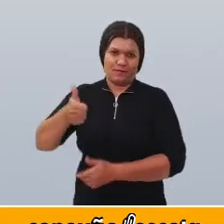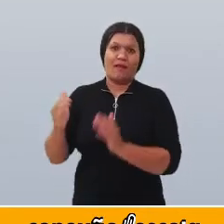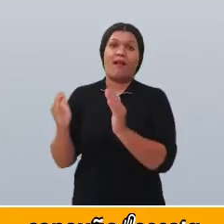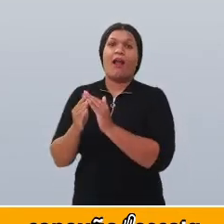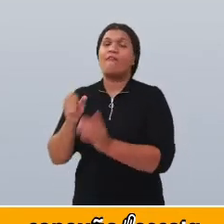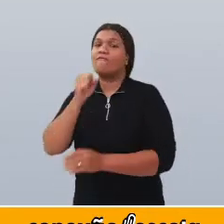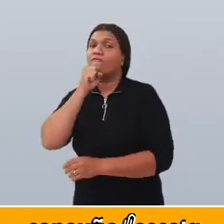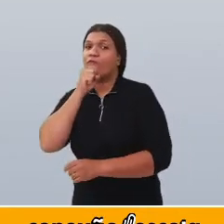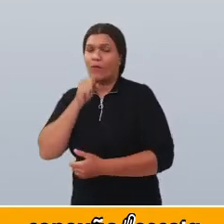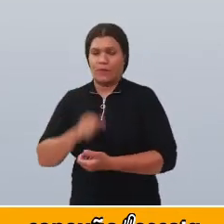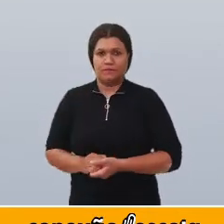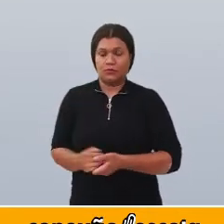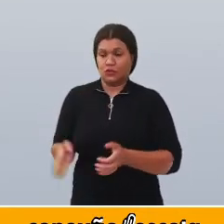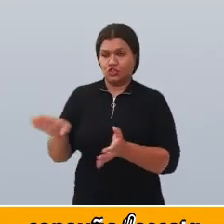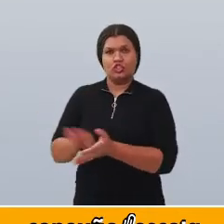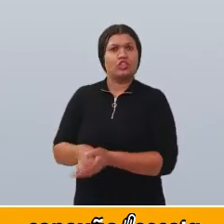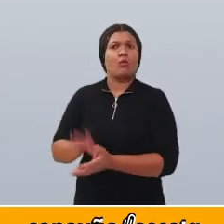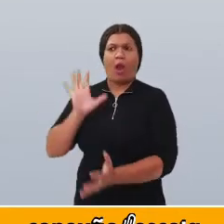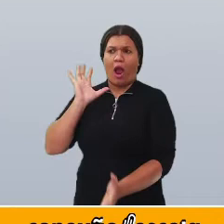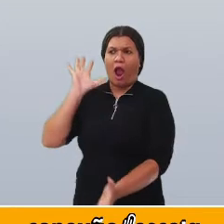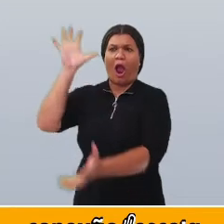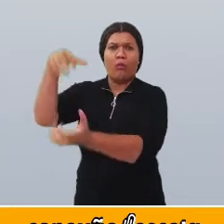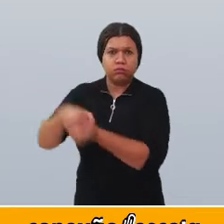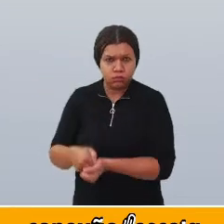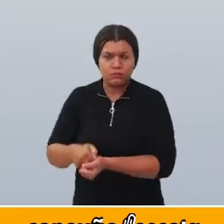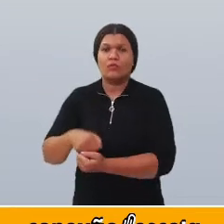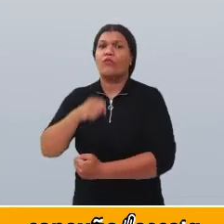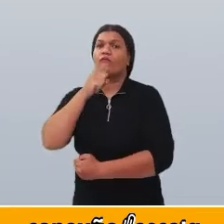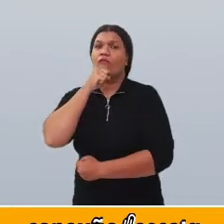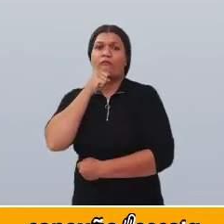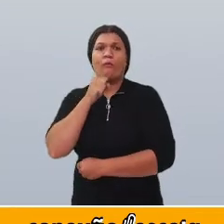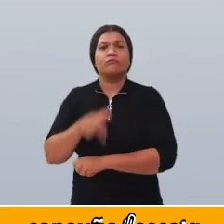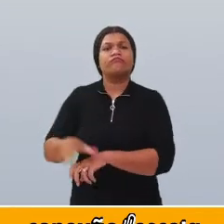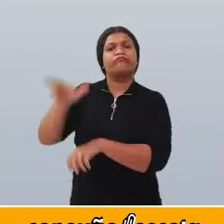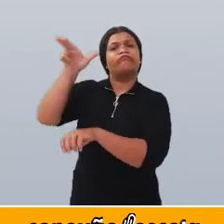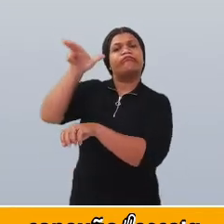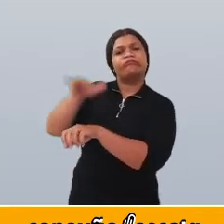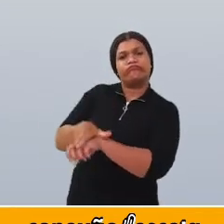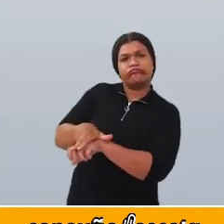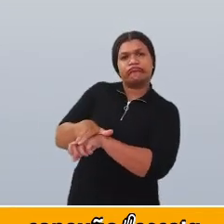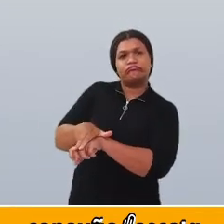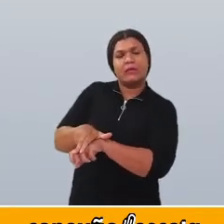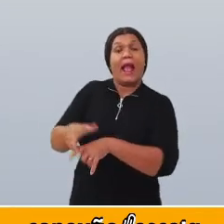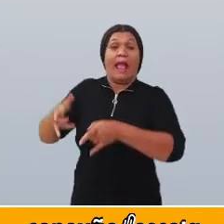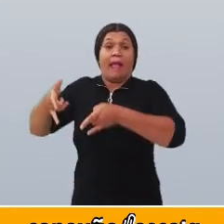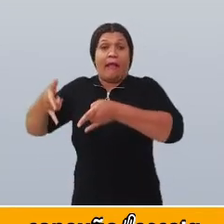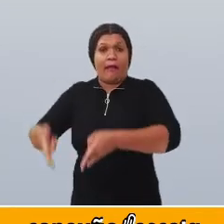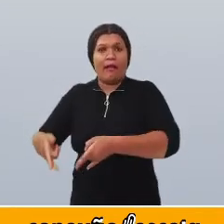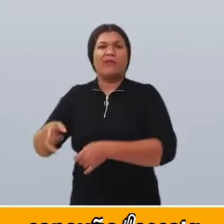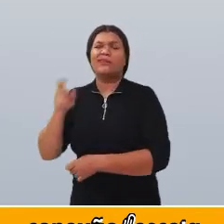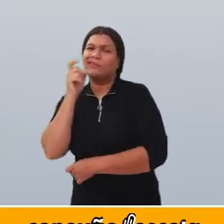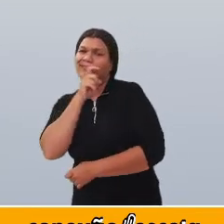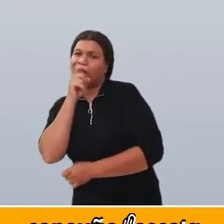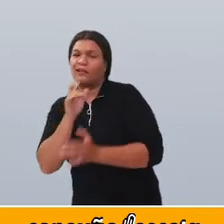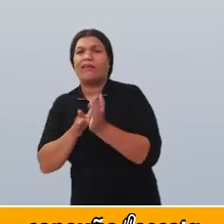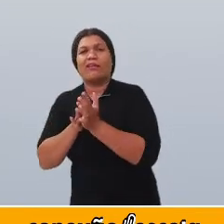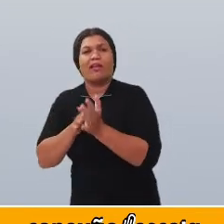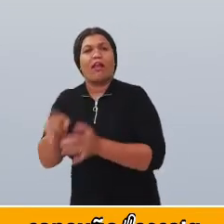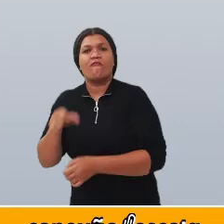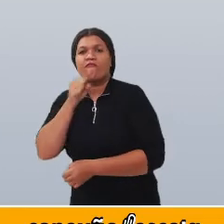Lá, devorou a avó e deitou-se na cama, fingindo ser a avó da